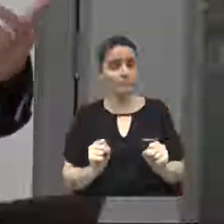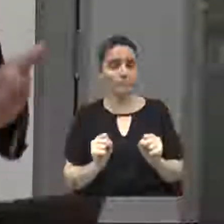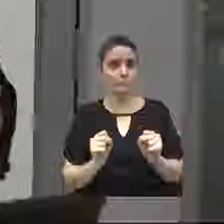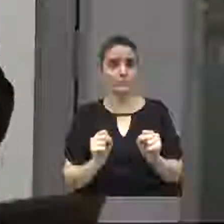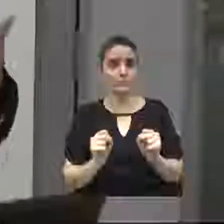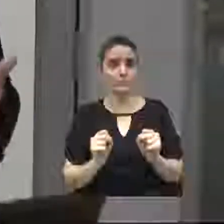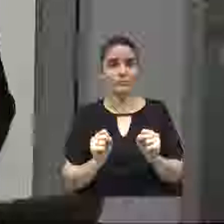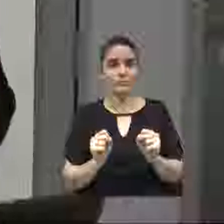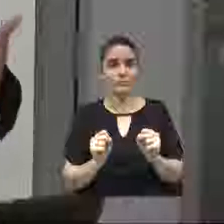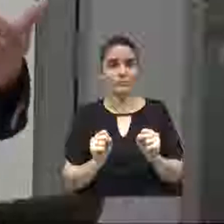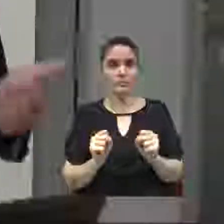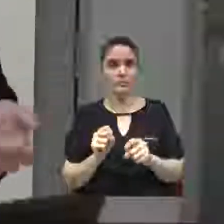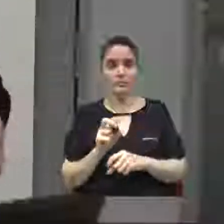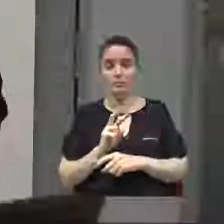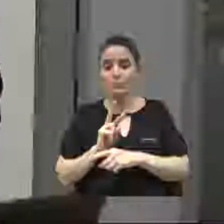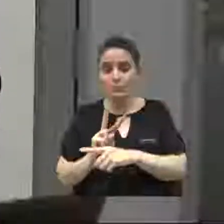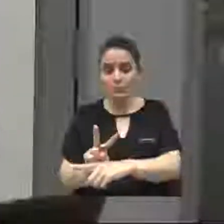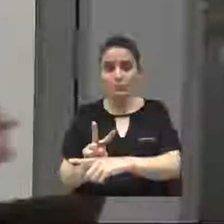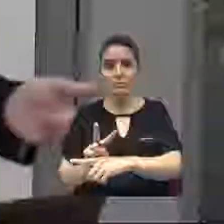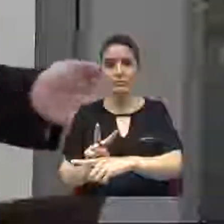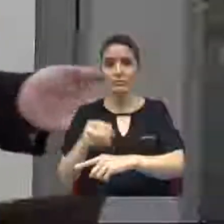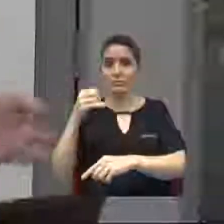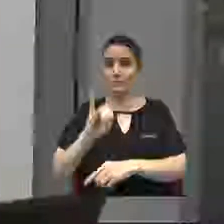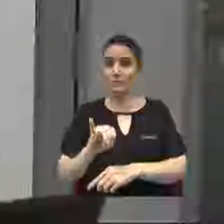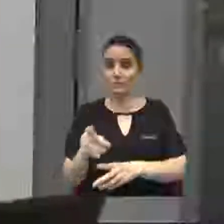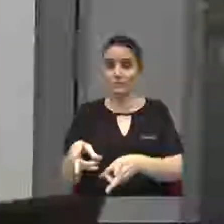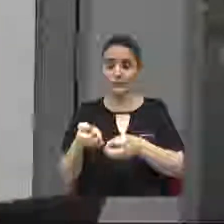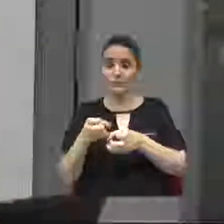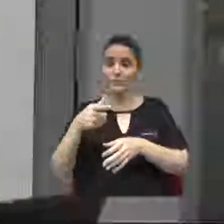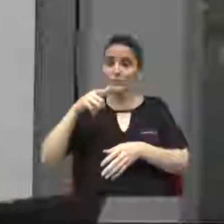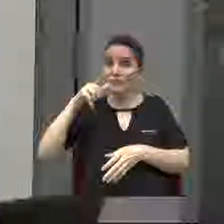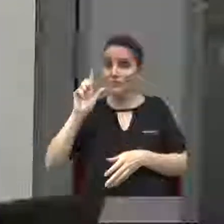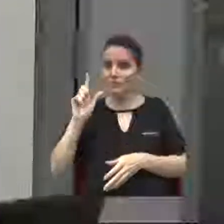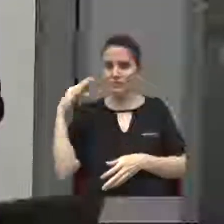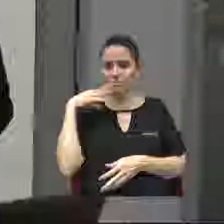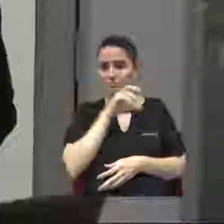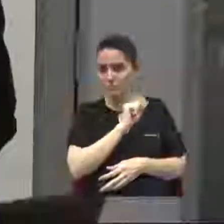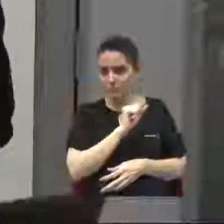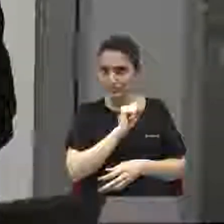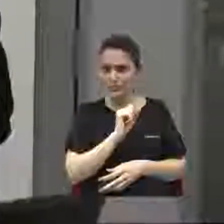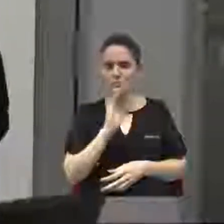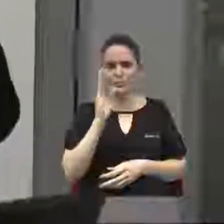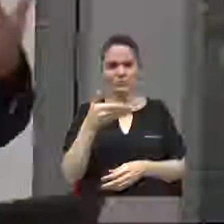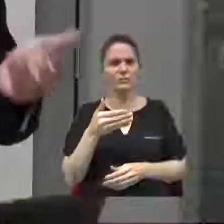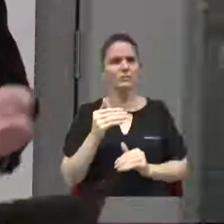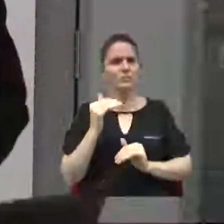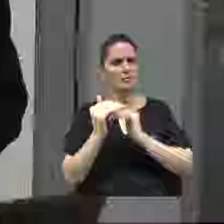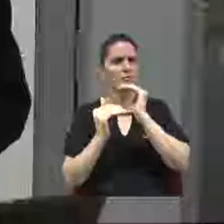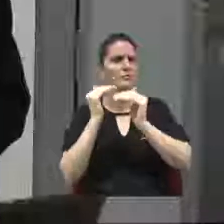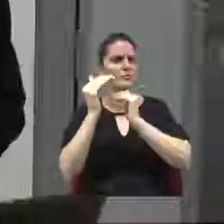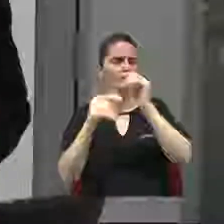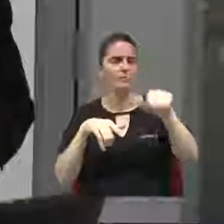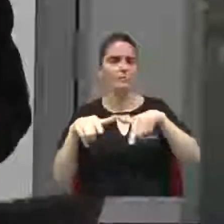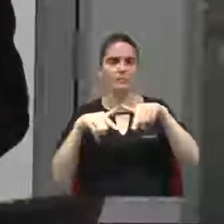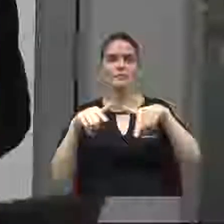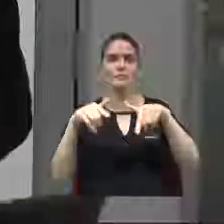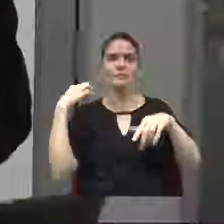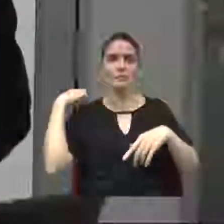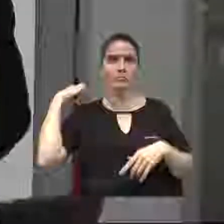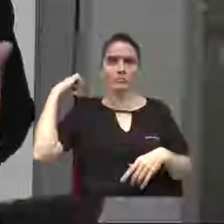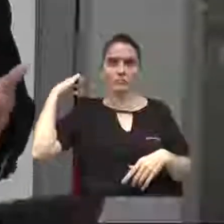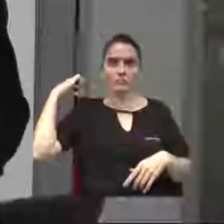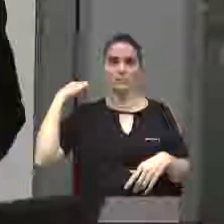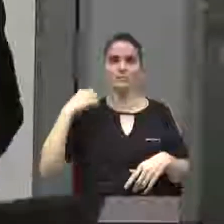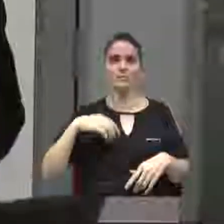é feito de forma preventiva. Nós já temos desenvolvido trabalhos voluntários, eu e uma equipe, onde nós conseguimos